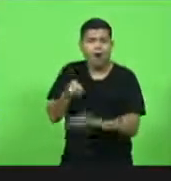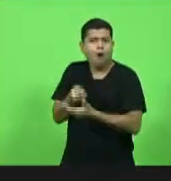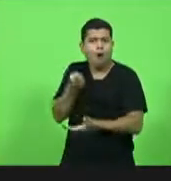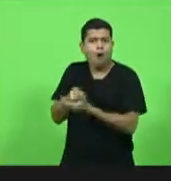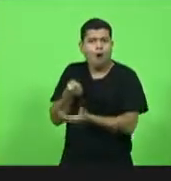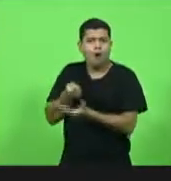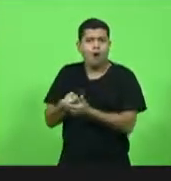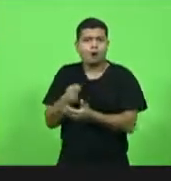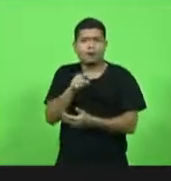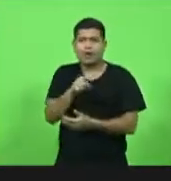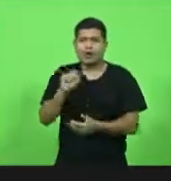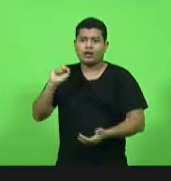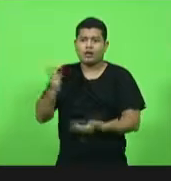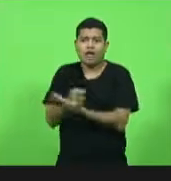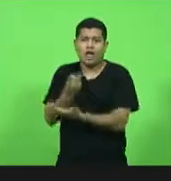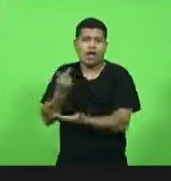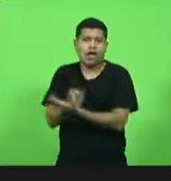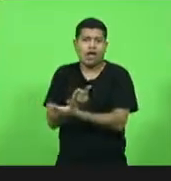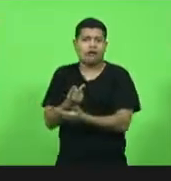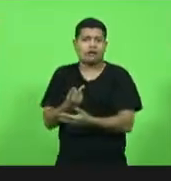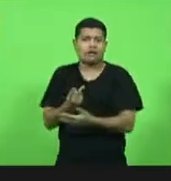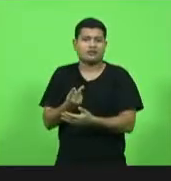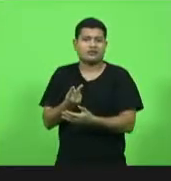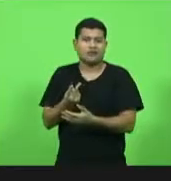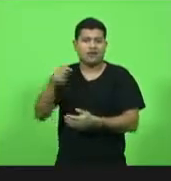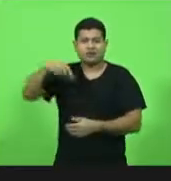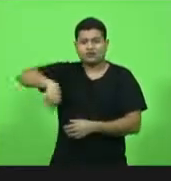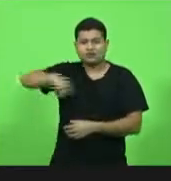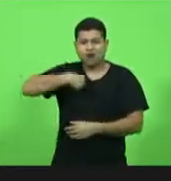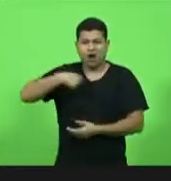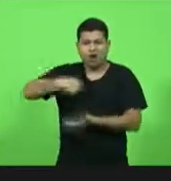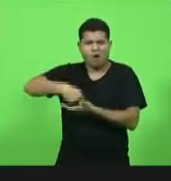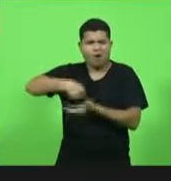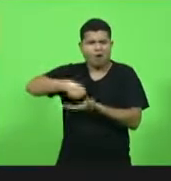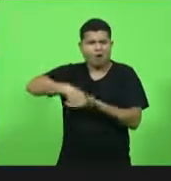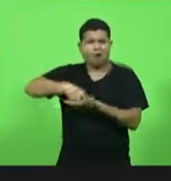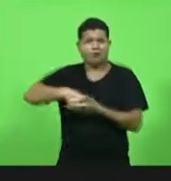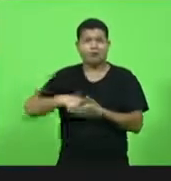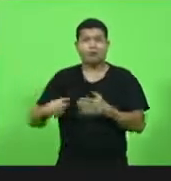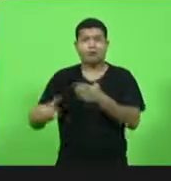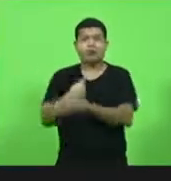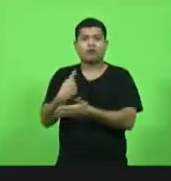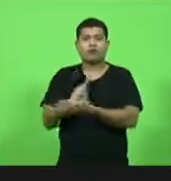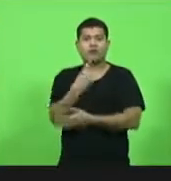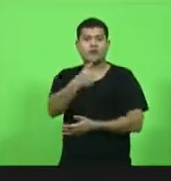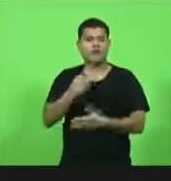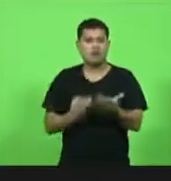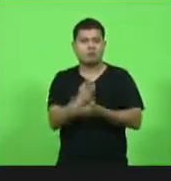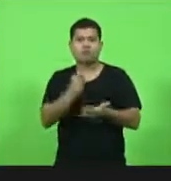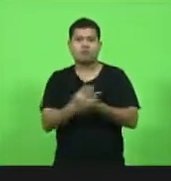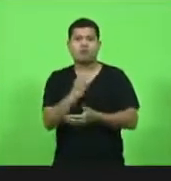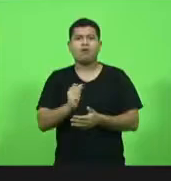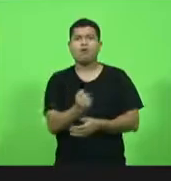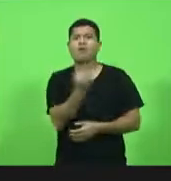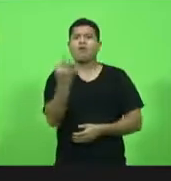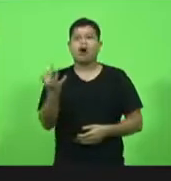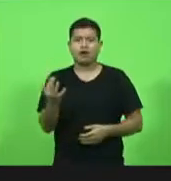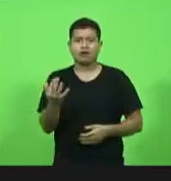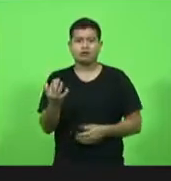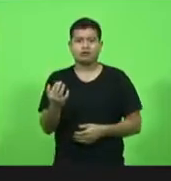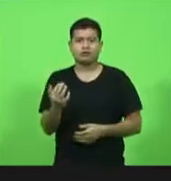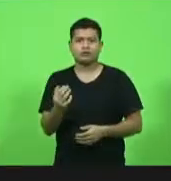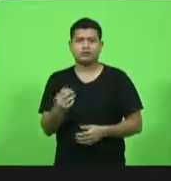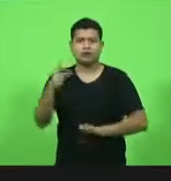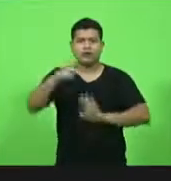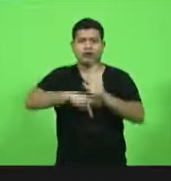forma errada em cima dos legisladores, né? Eles perguntam quantos projetos você aprovou, né? Como se a culpa